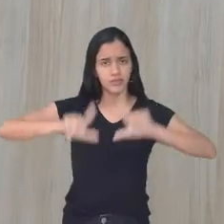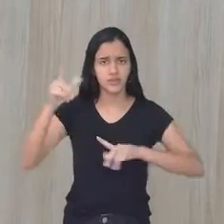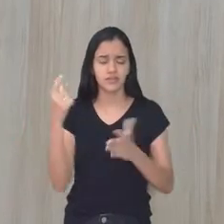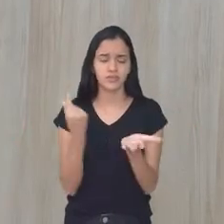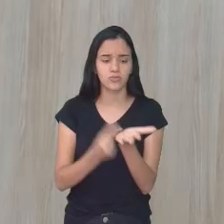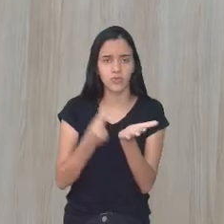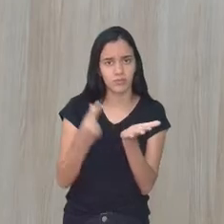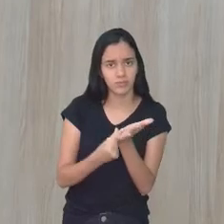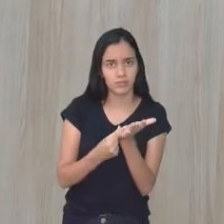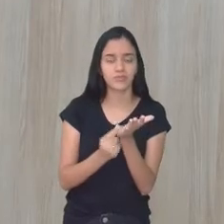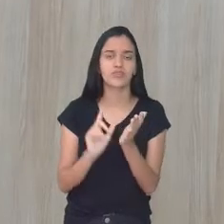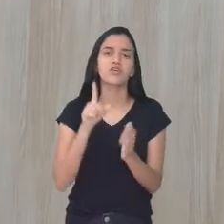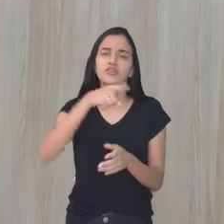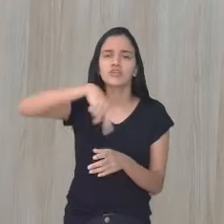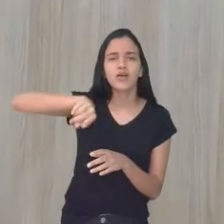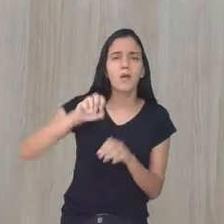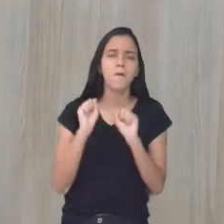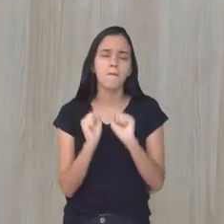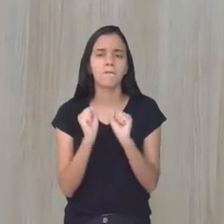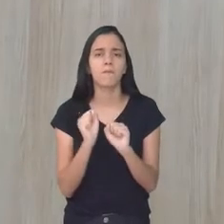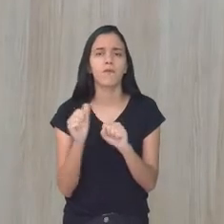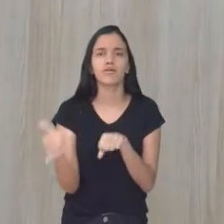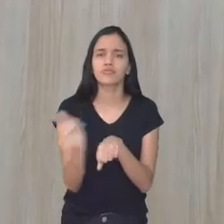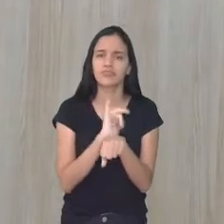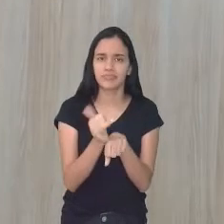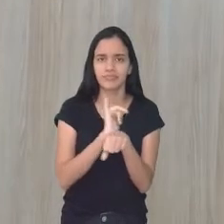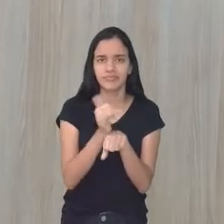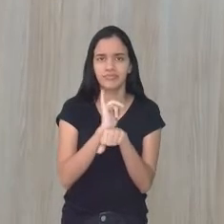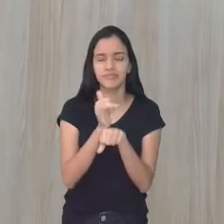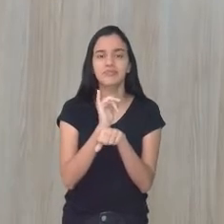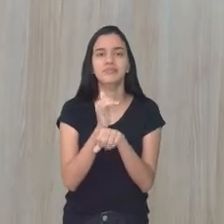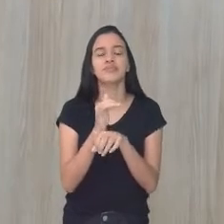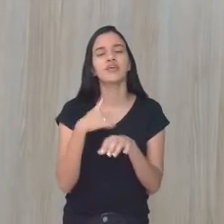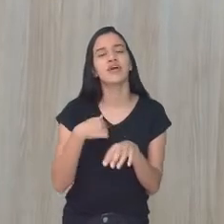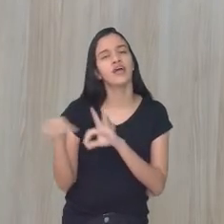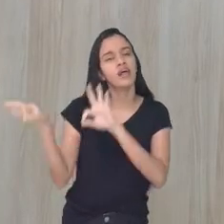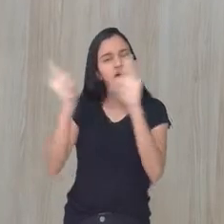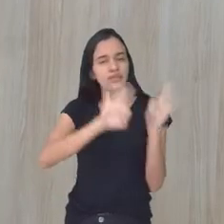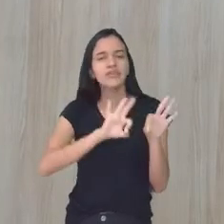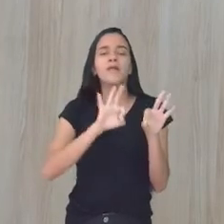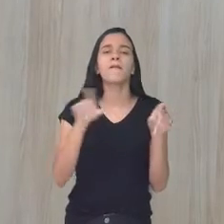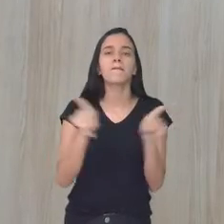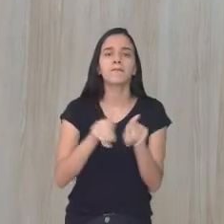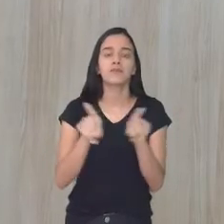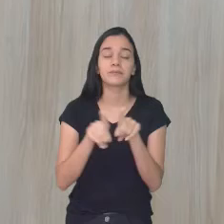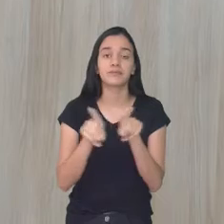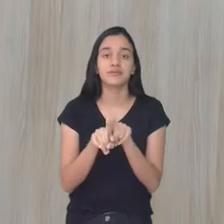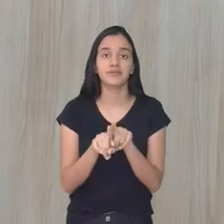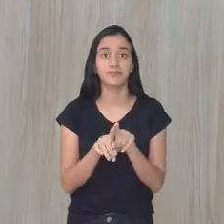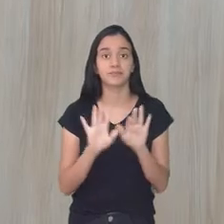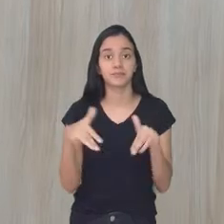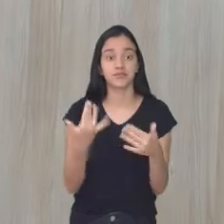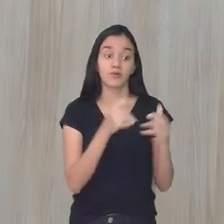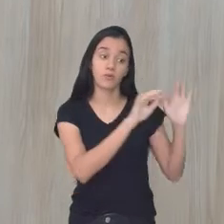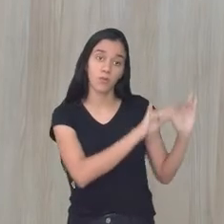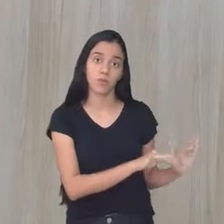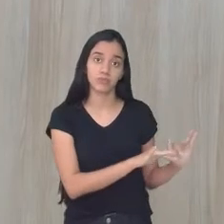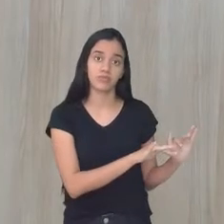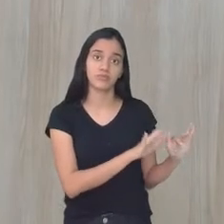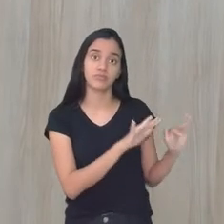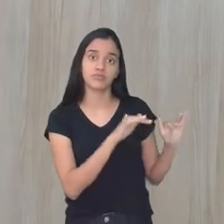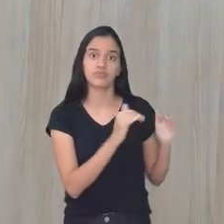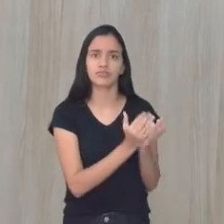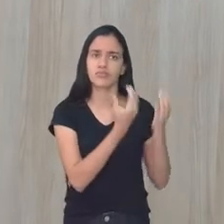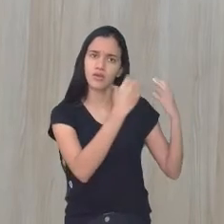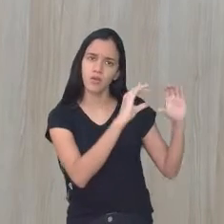do aplicativo, vocês podem rever nossas aulas no YouTube. E no YouTube vocês também podem contar com o chat. Coloca